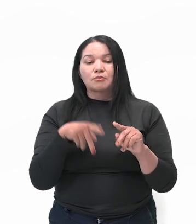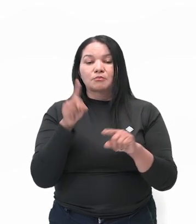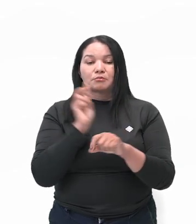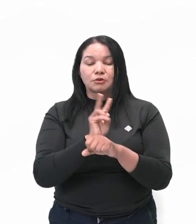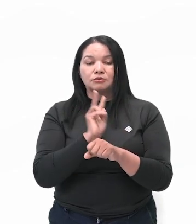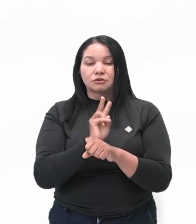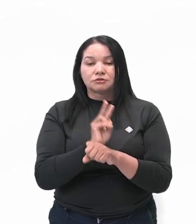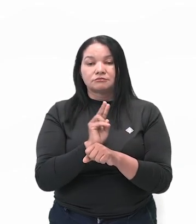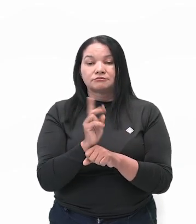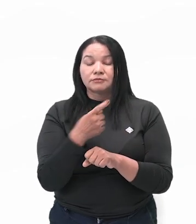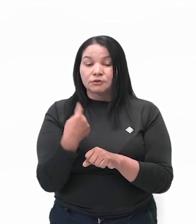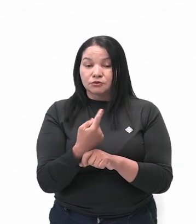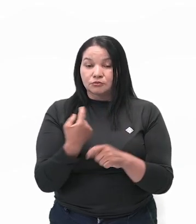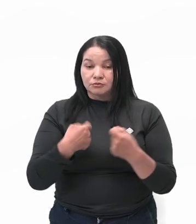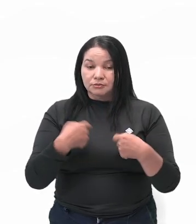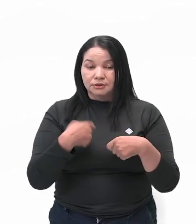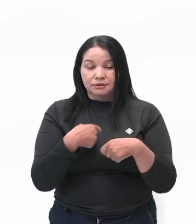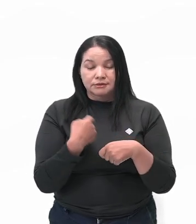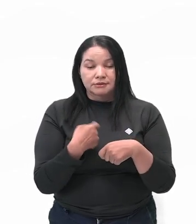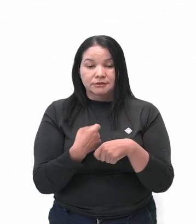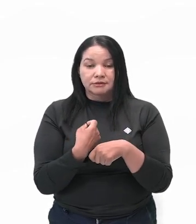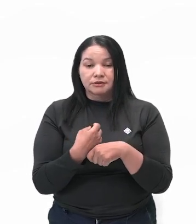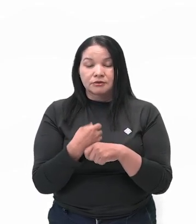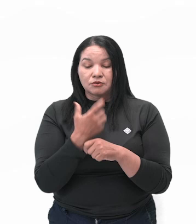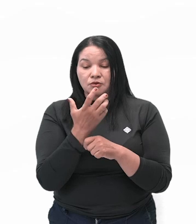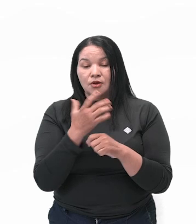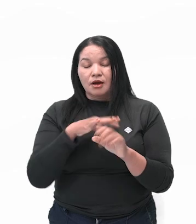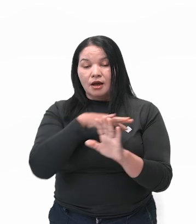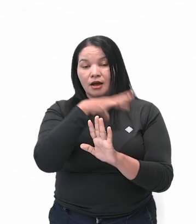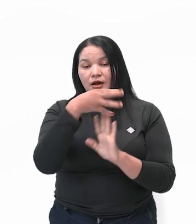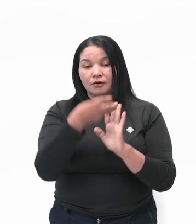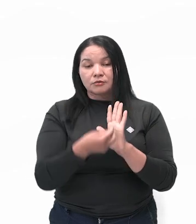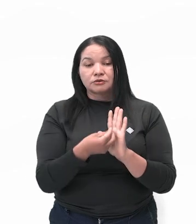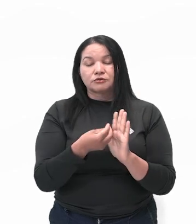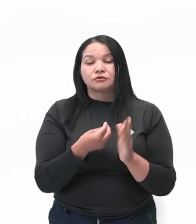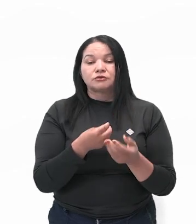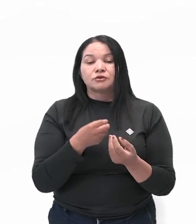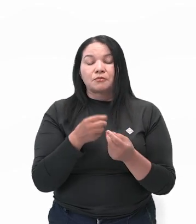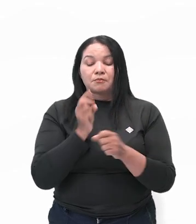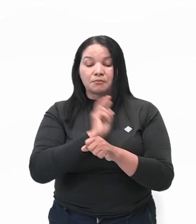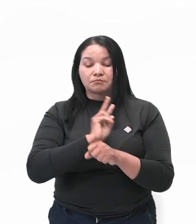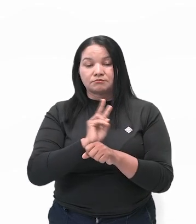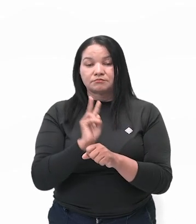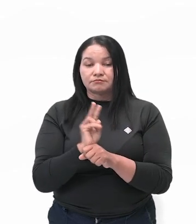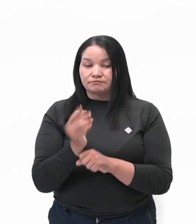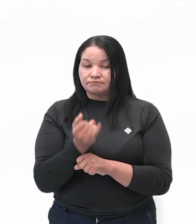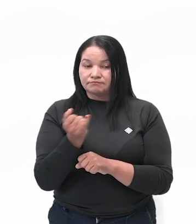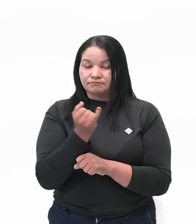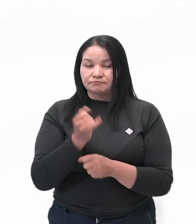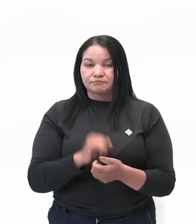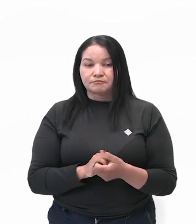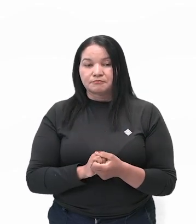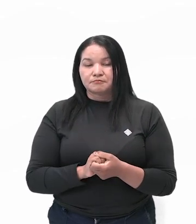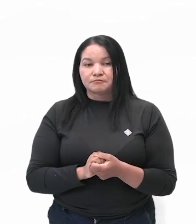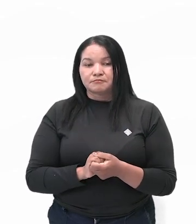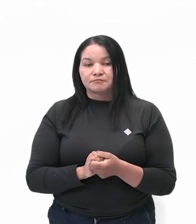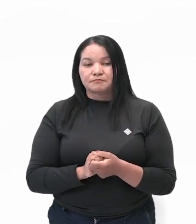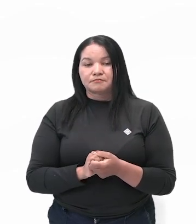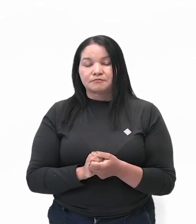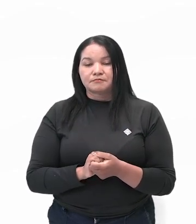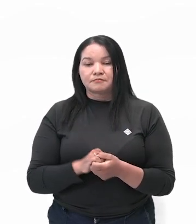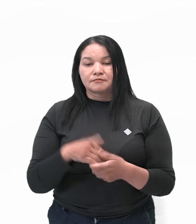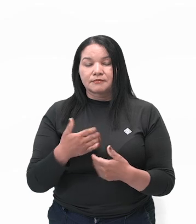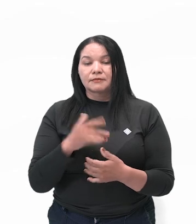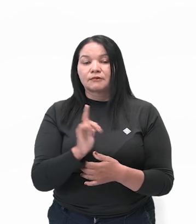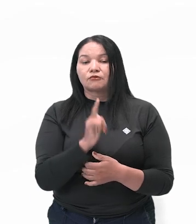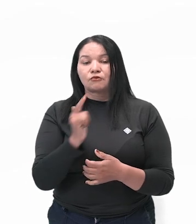nossa necessidade de proteger a Amazônia. Beleza? Vamos lá continuar. Olha só, nós temos aí